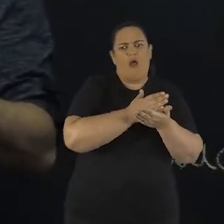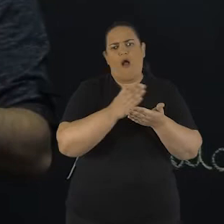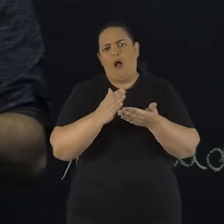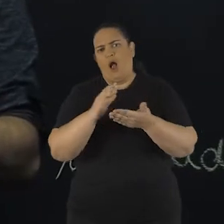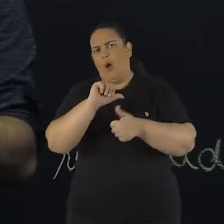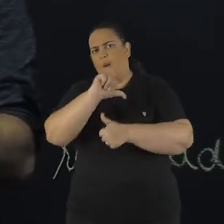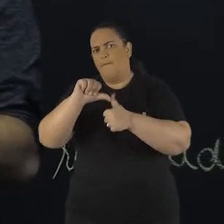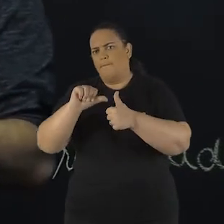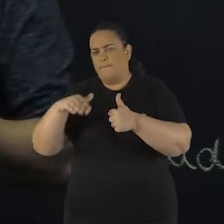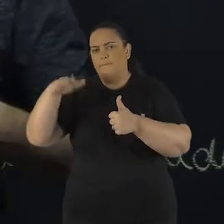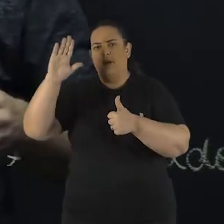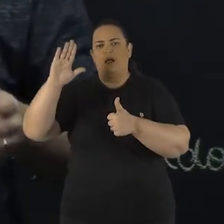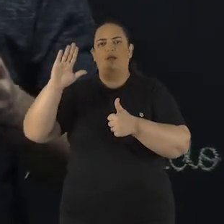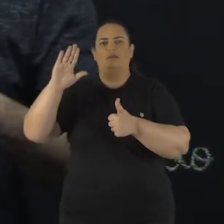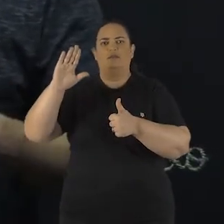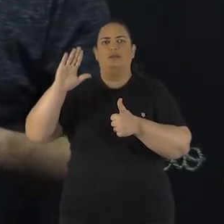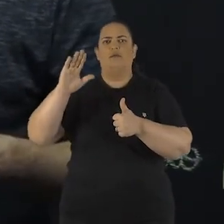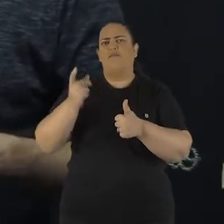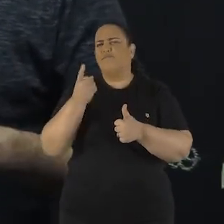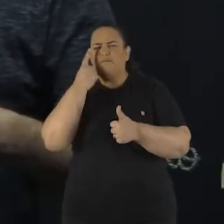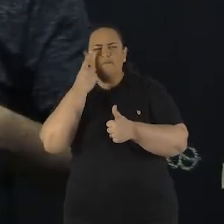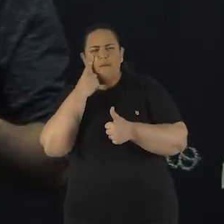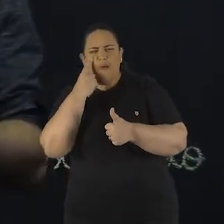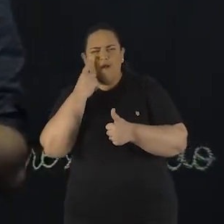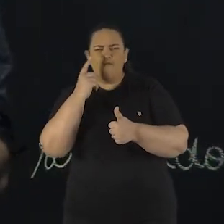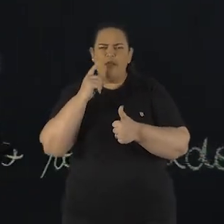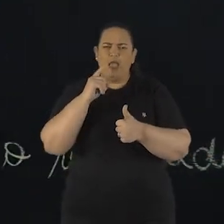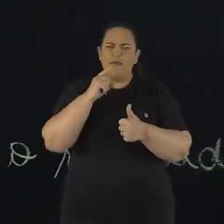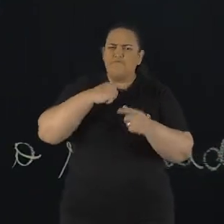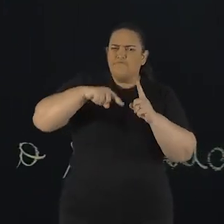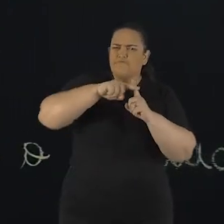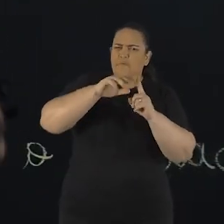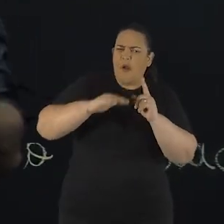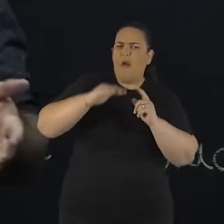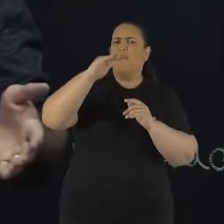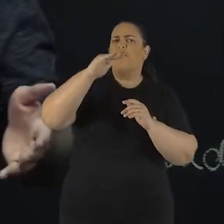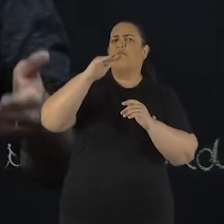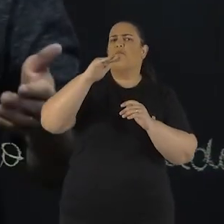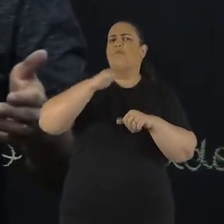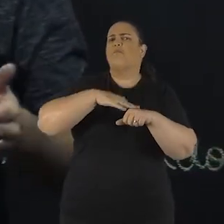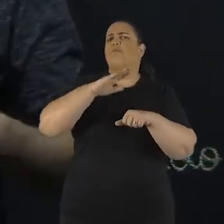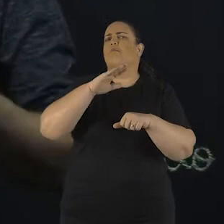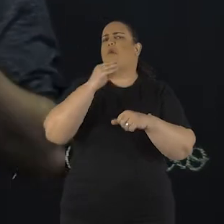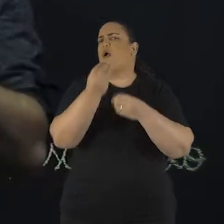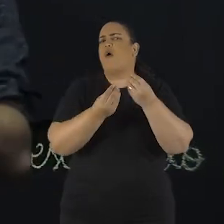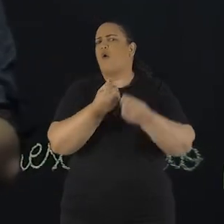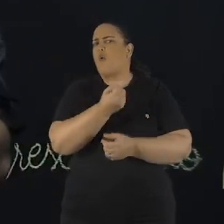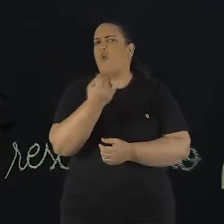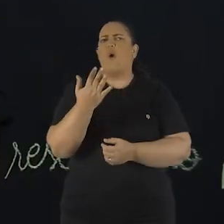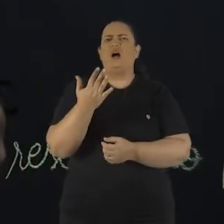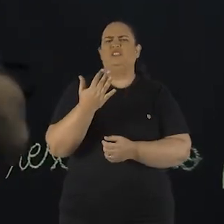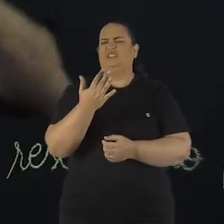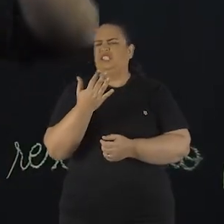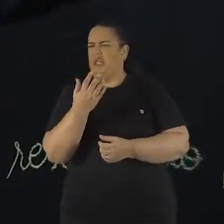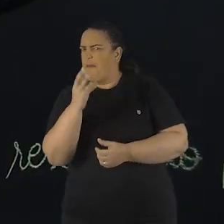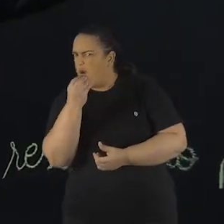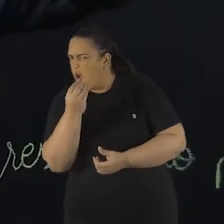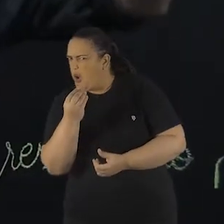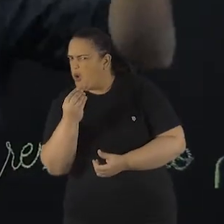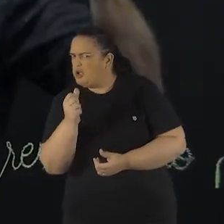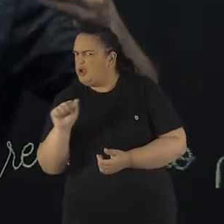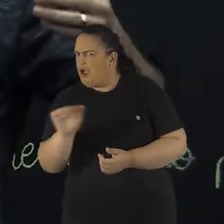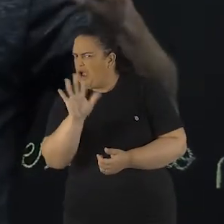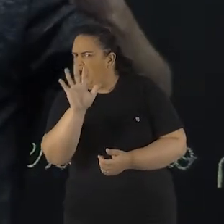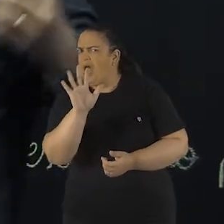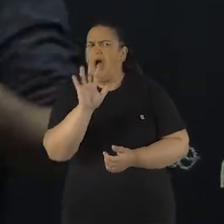verificar de repente se essa porcentagem de aumento ela está muito abusiva ou não, ou seja, se a porcentagem de aumento foi muito